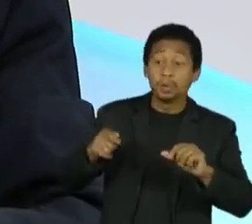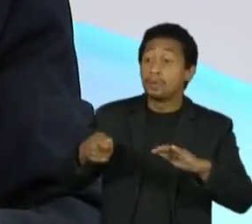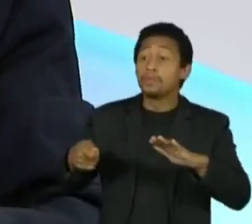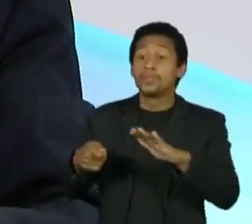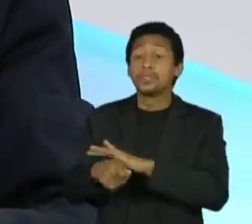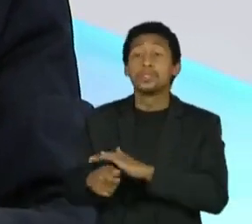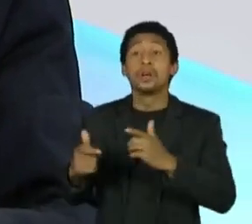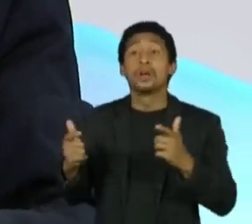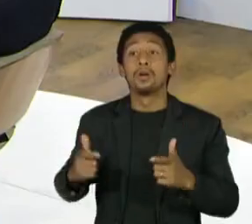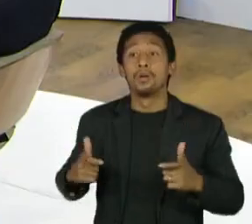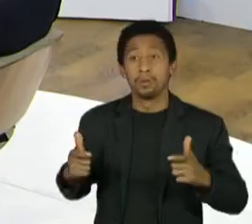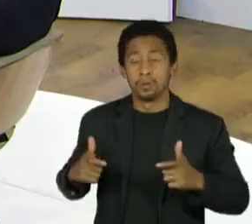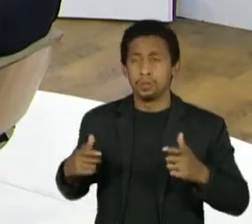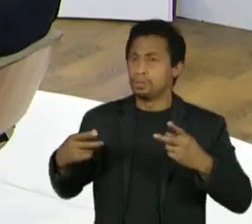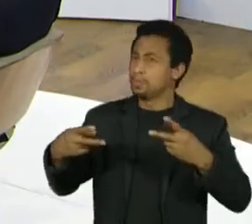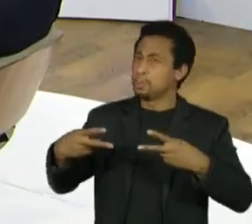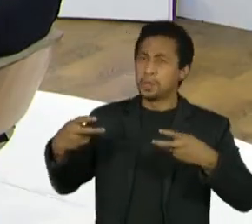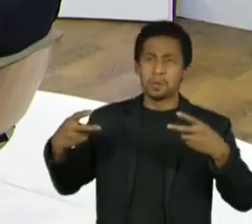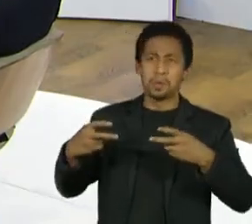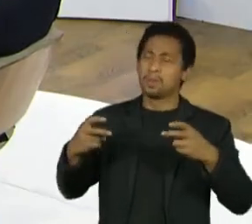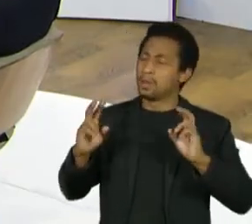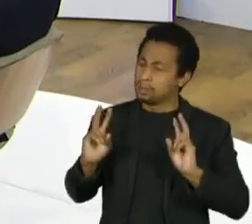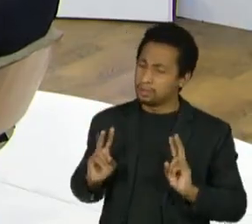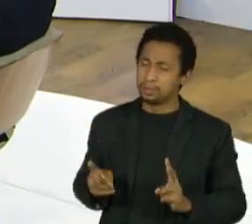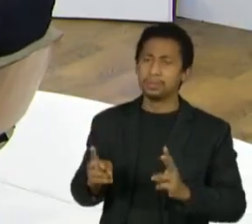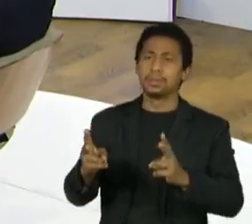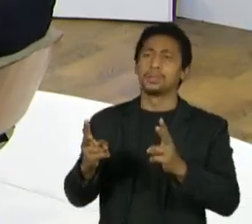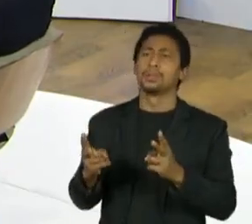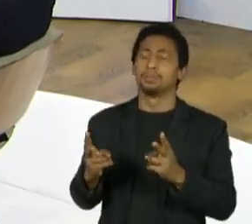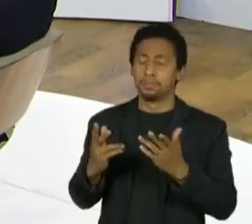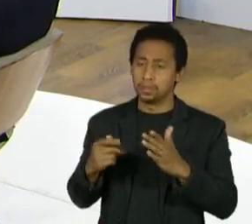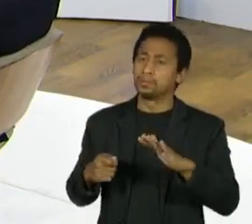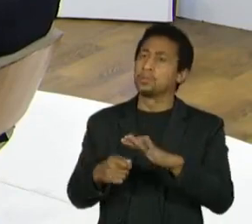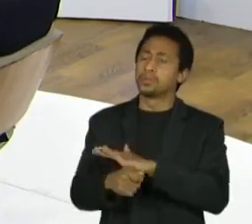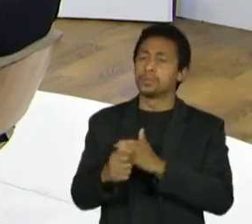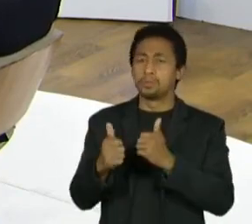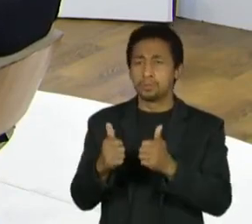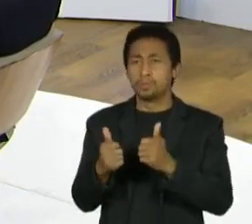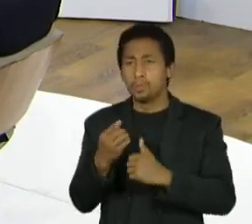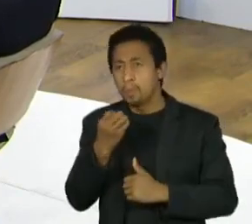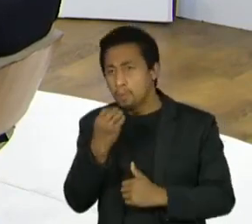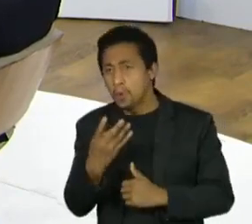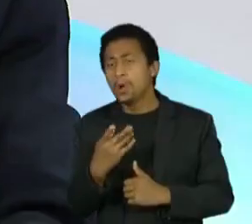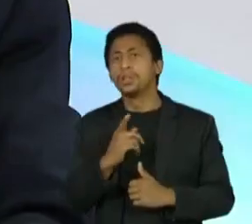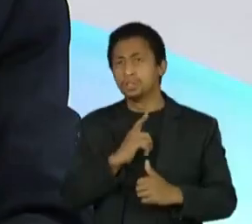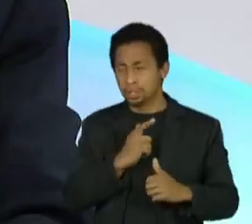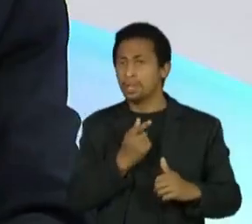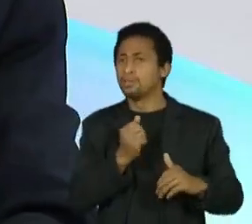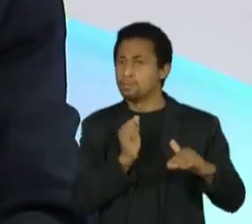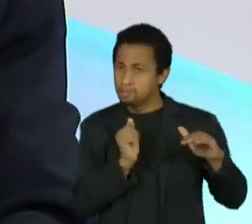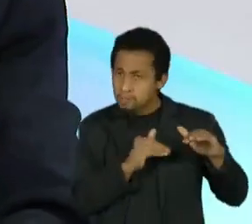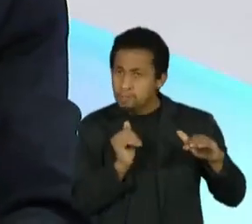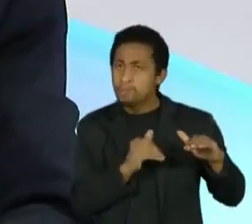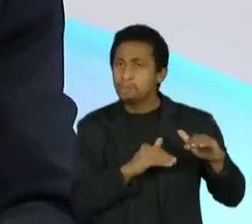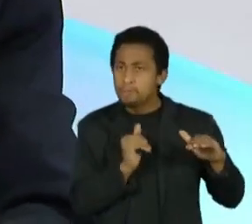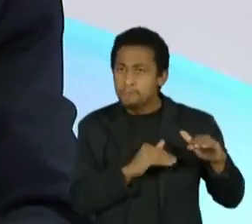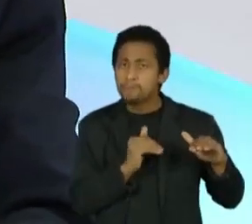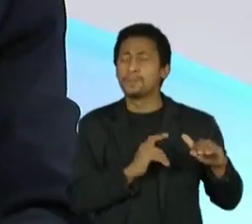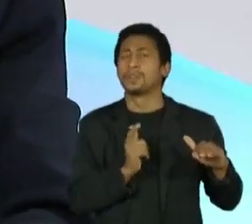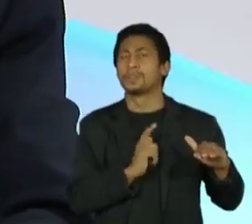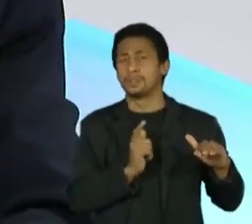e a petrona sempre foi uma grande nesse sentido ela tem reservas extraordinárias é uma companhia que